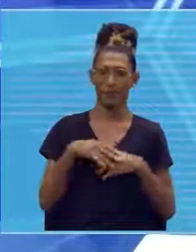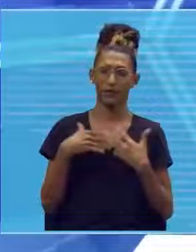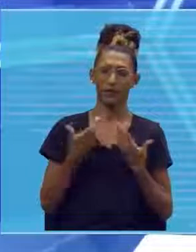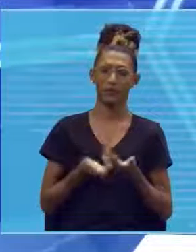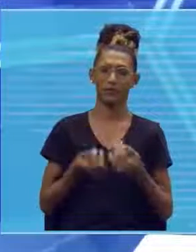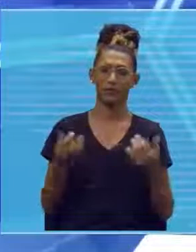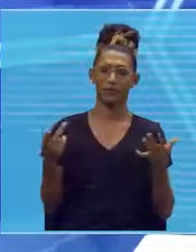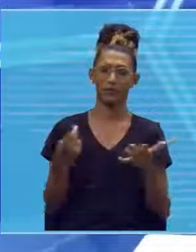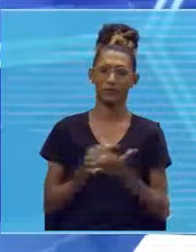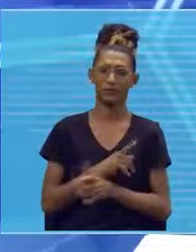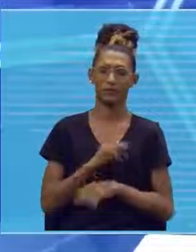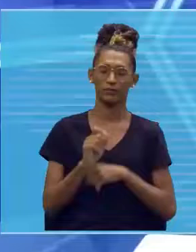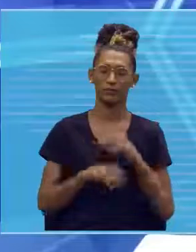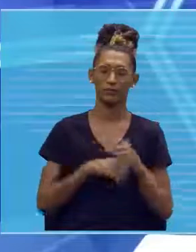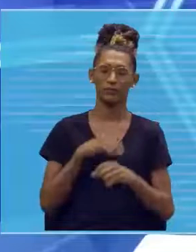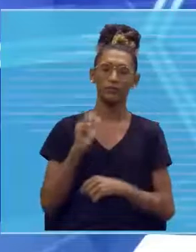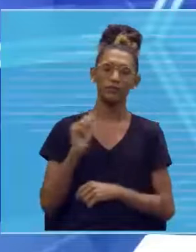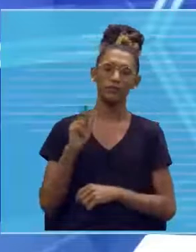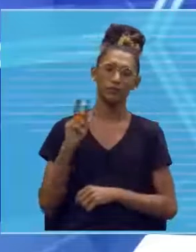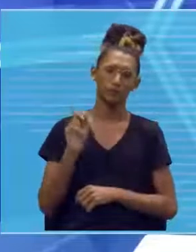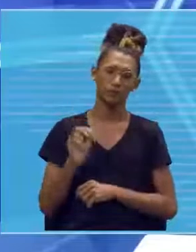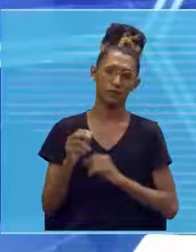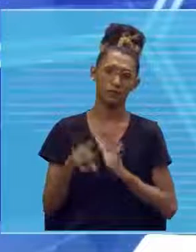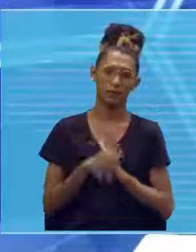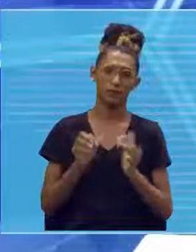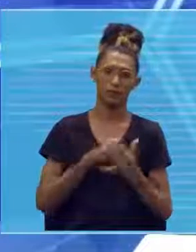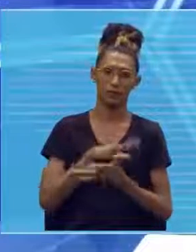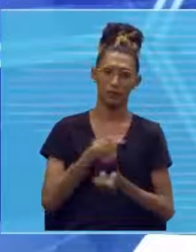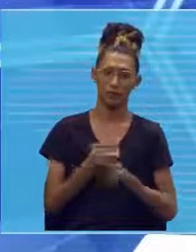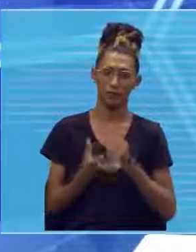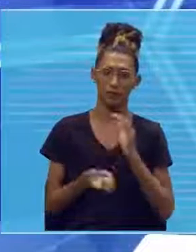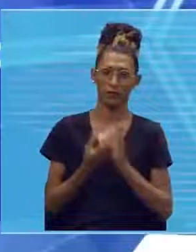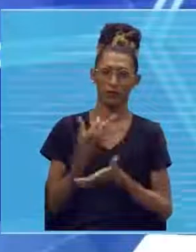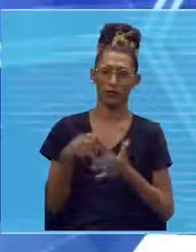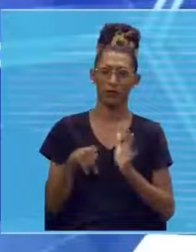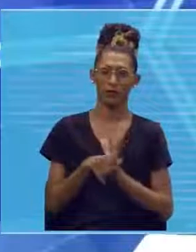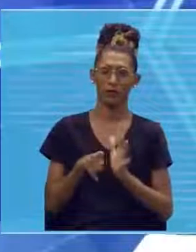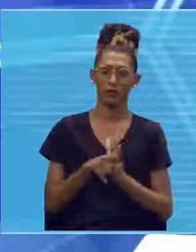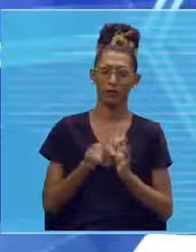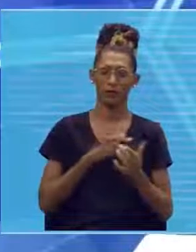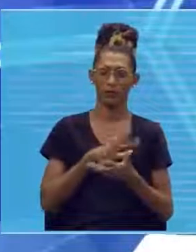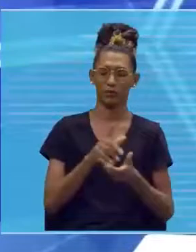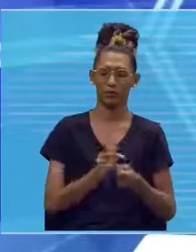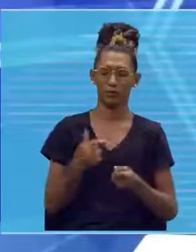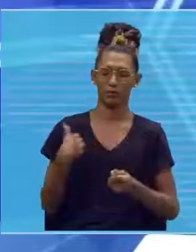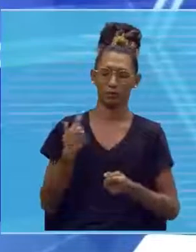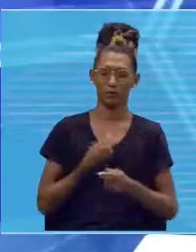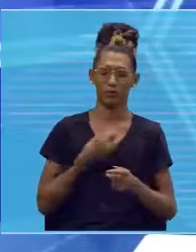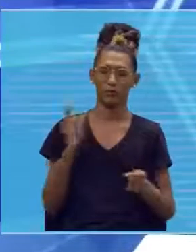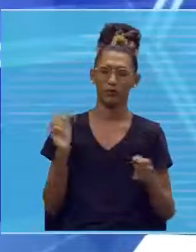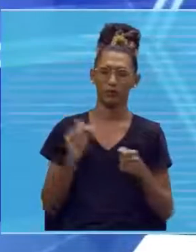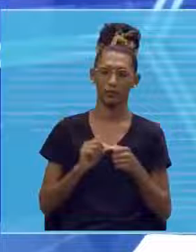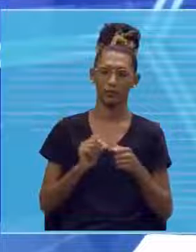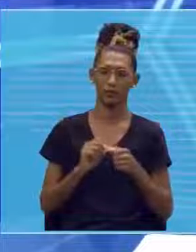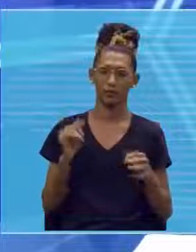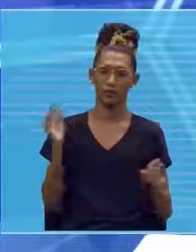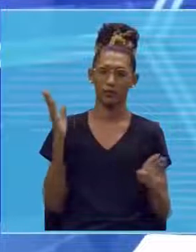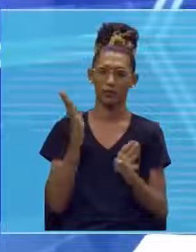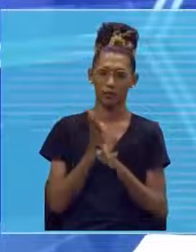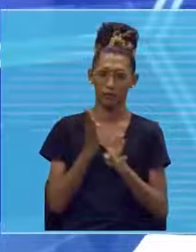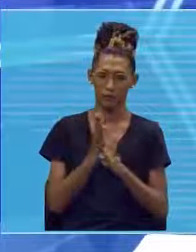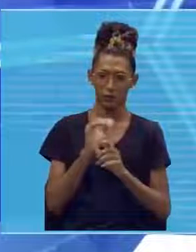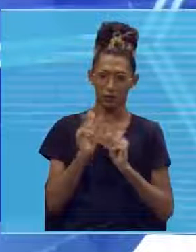realizou o avô do mundo a criação da humanidade nós realizamos isso portanto